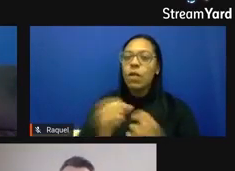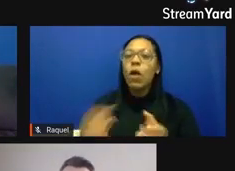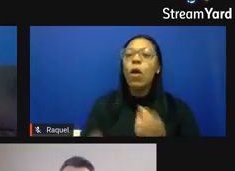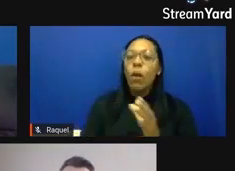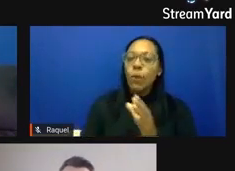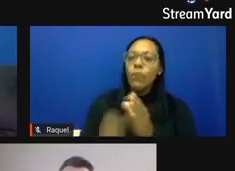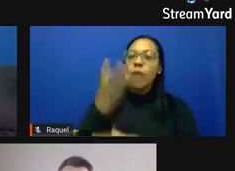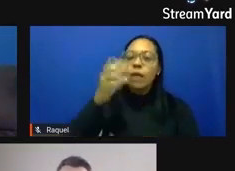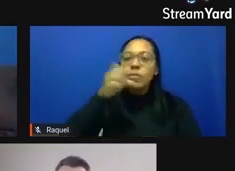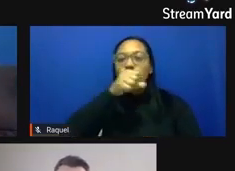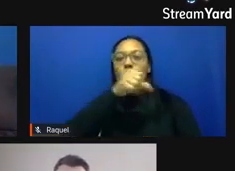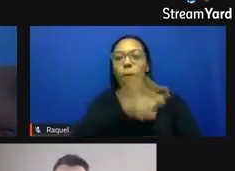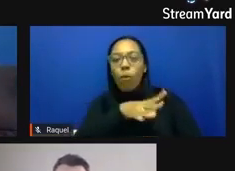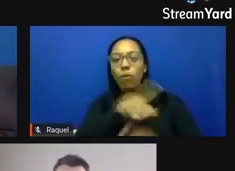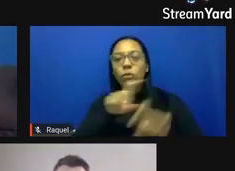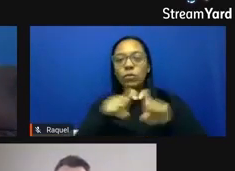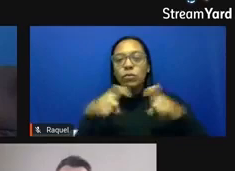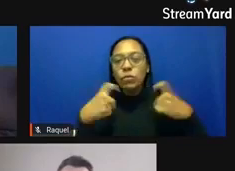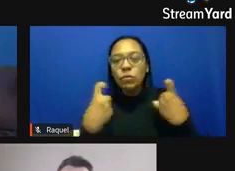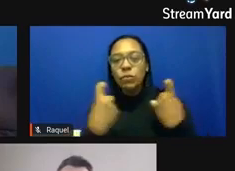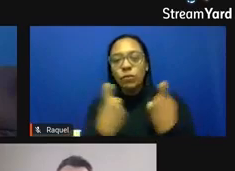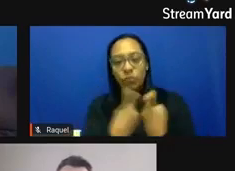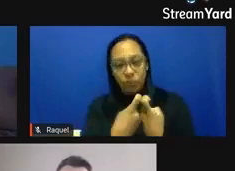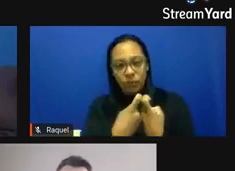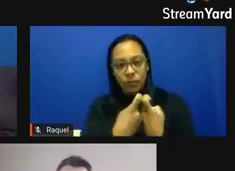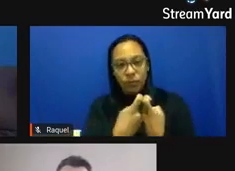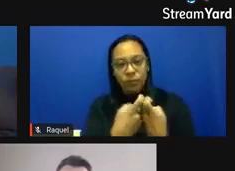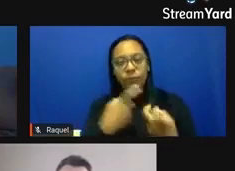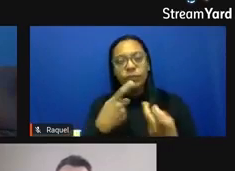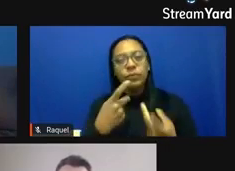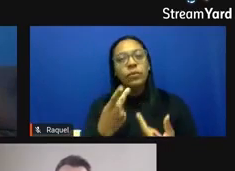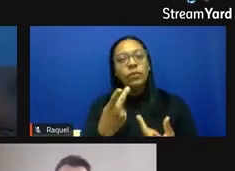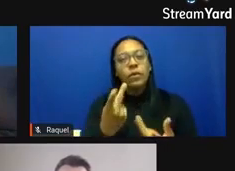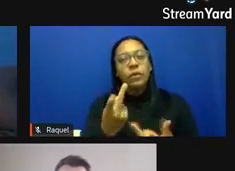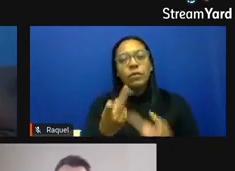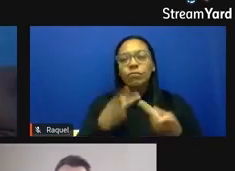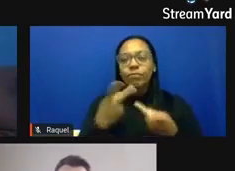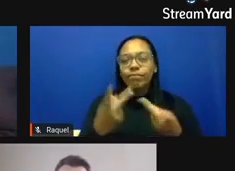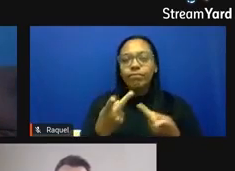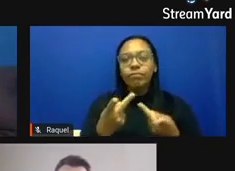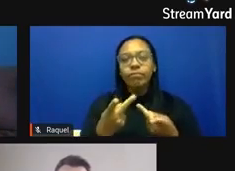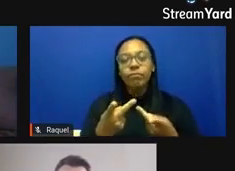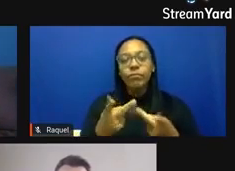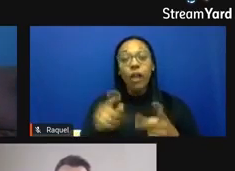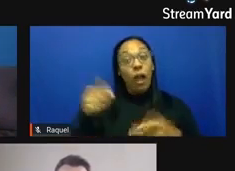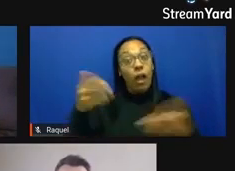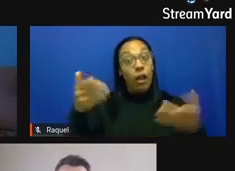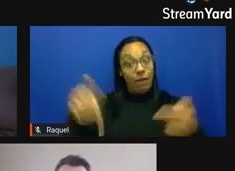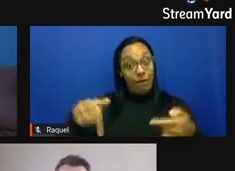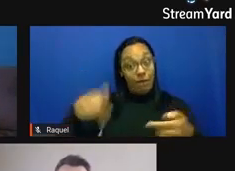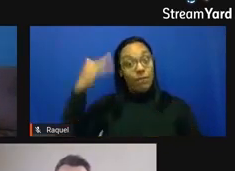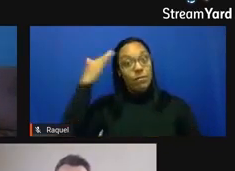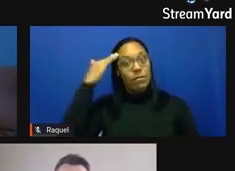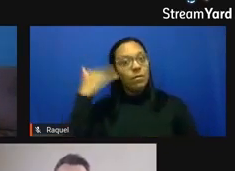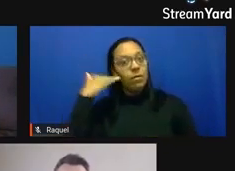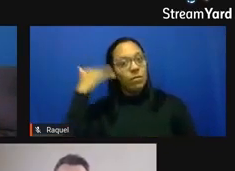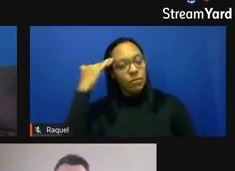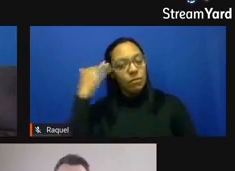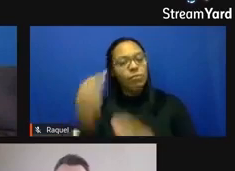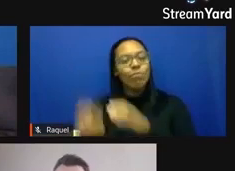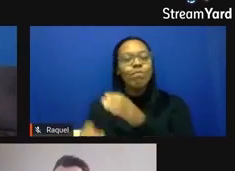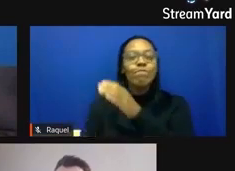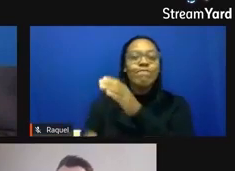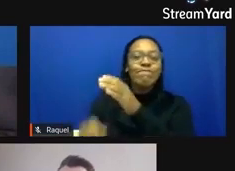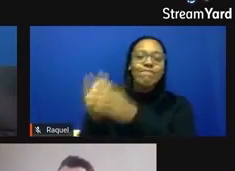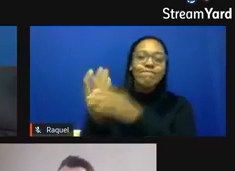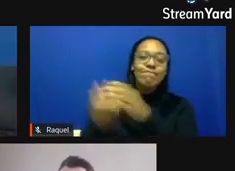nós estamos falando de um assunto que tem repercutido aqui em Santa Maria devido